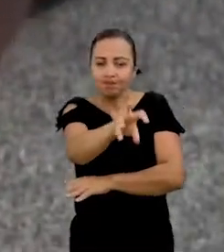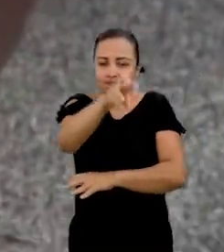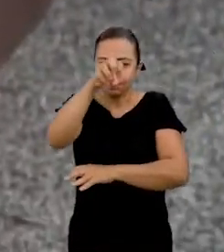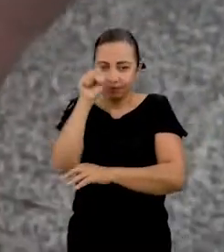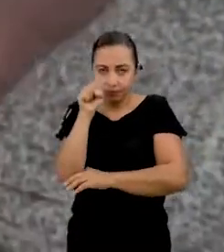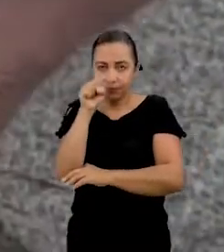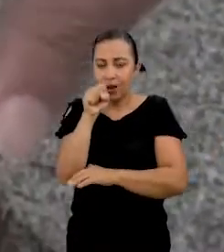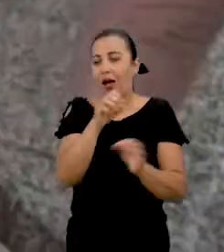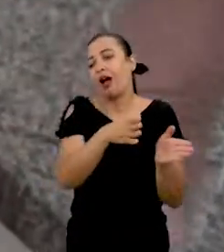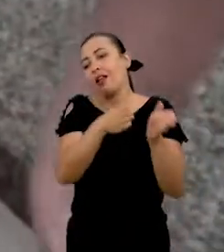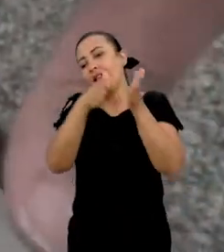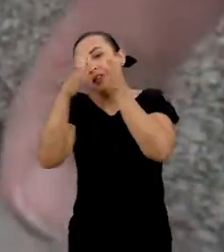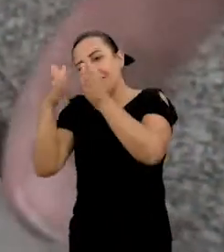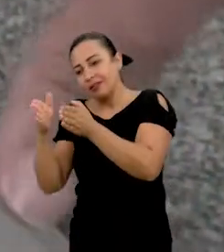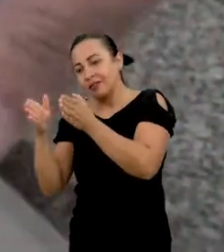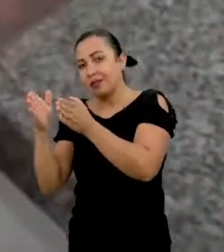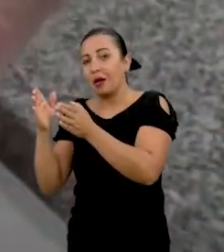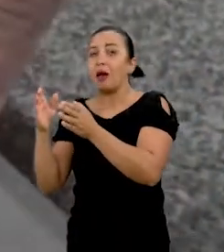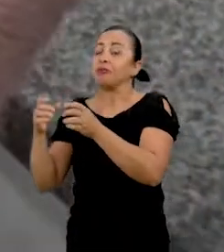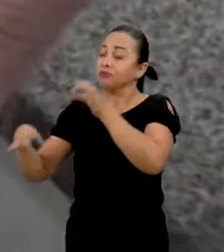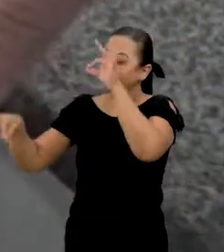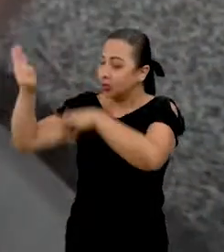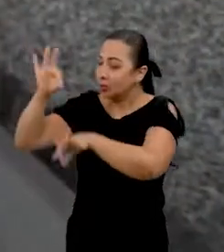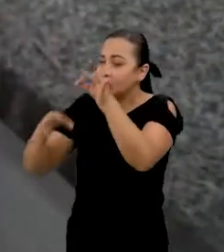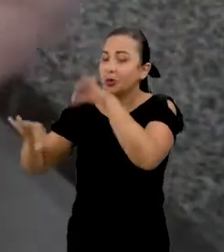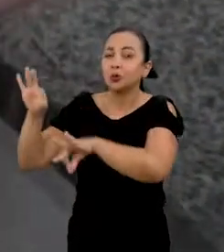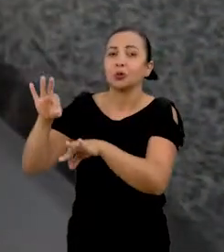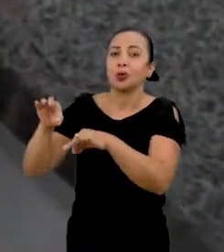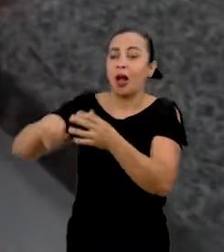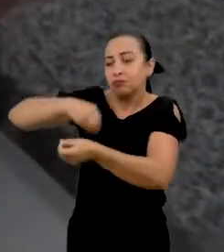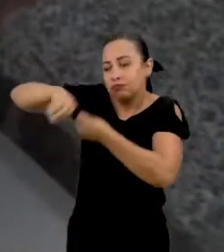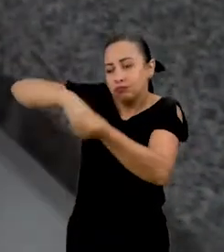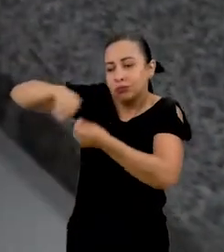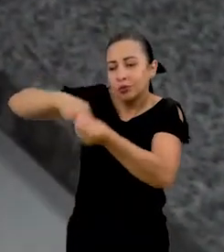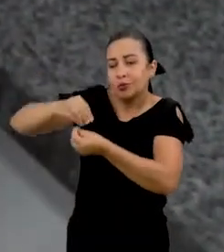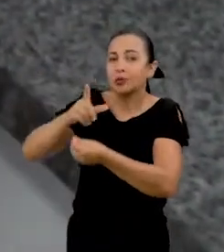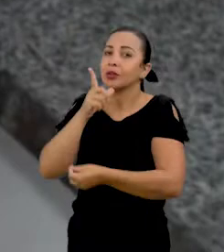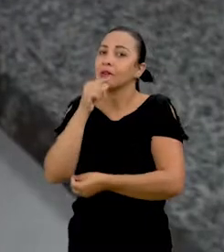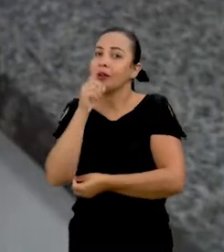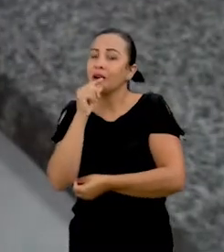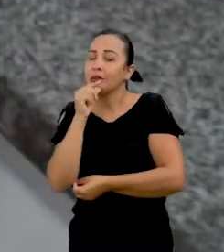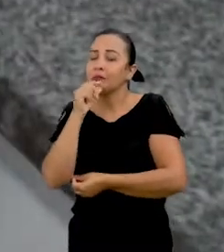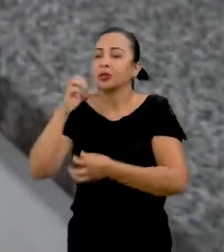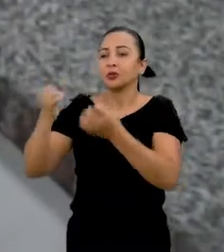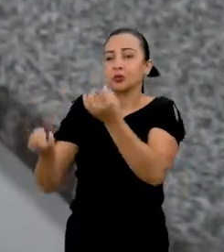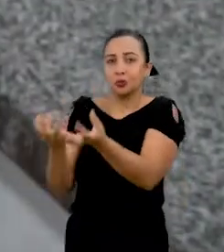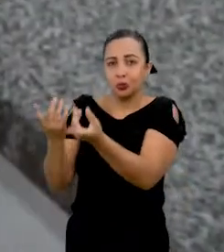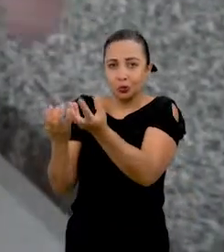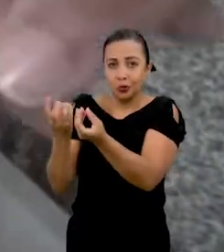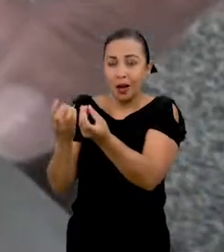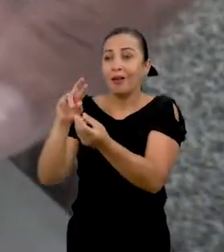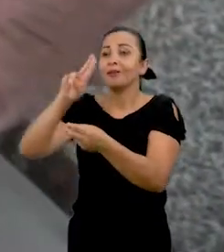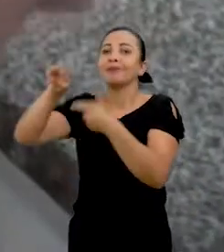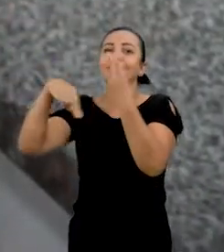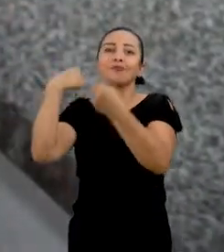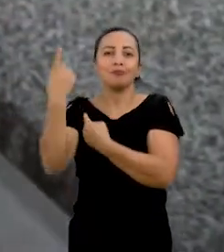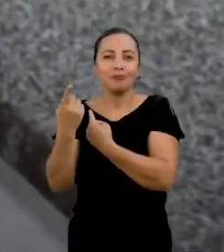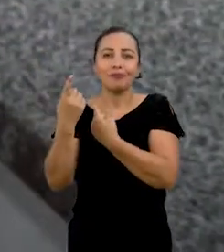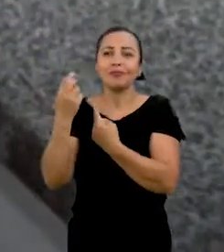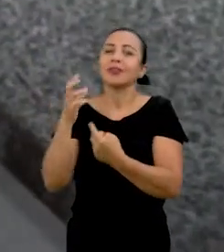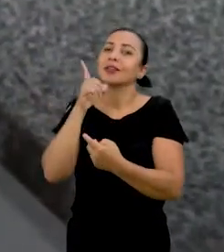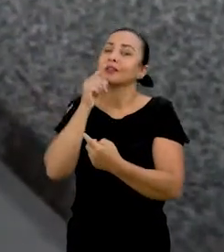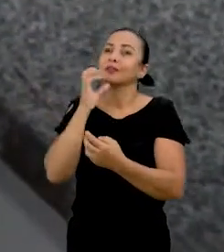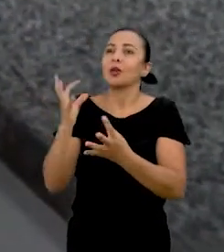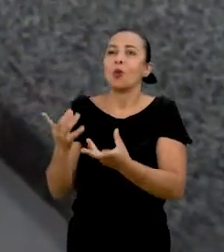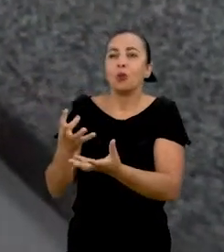o material vegetal com água. A partir do momento que a água evapora, o vapor da água ele arrasta todos os componentes voláteis